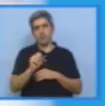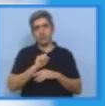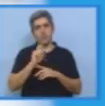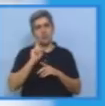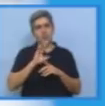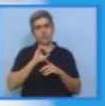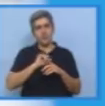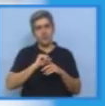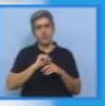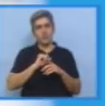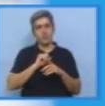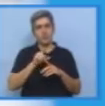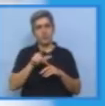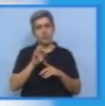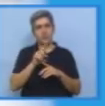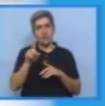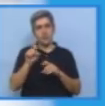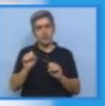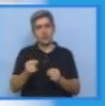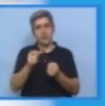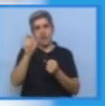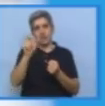filha, a tua fé te salvou."